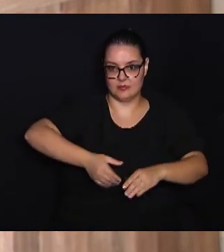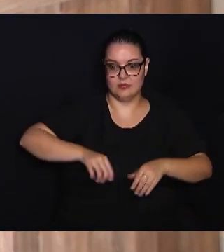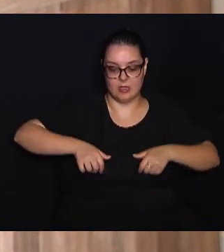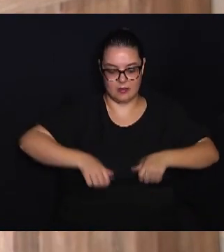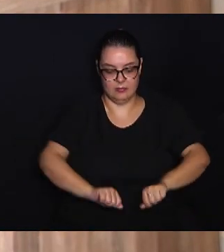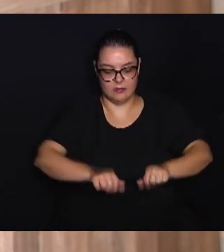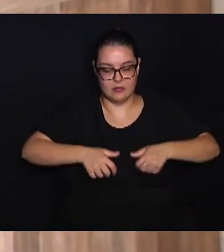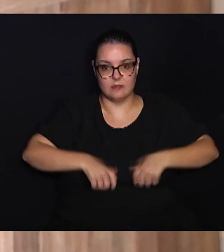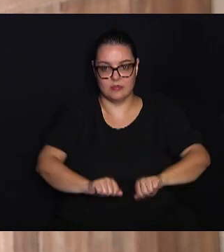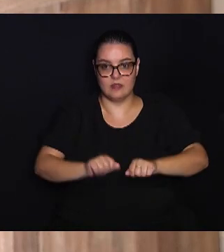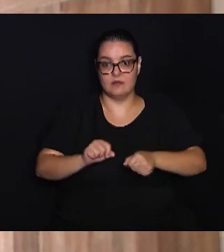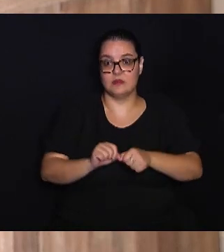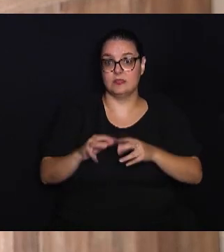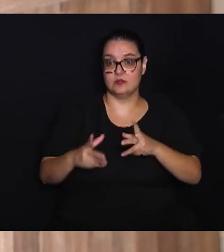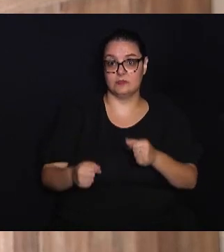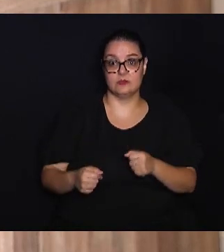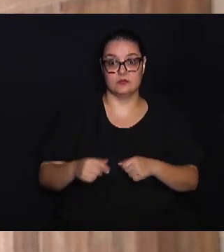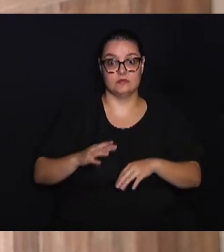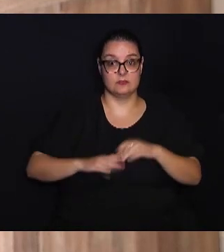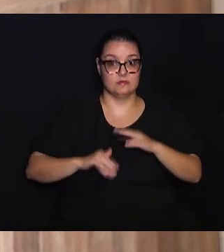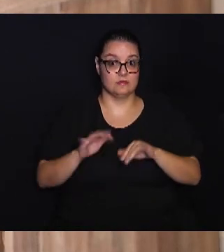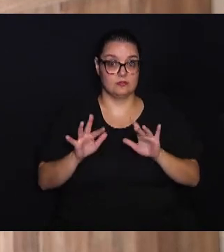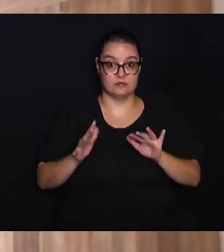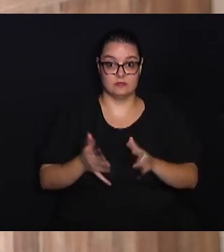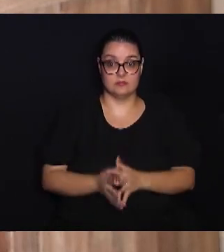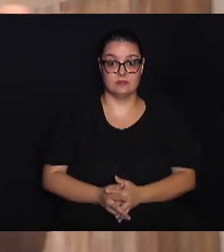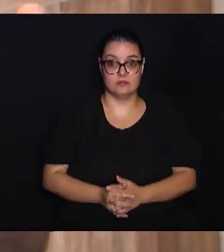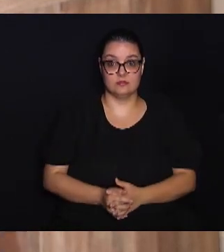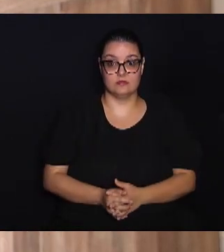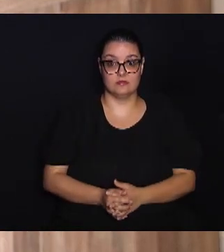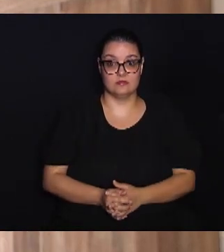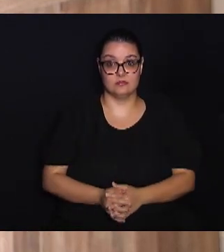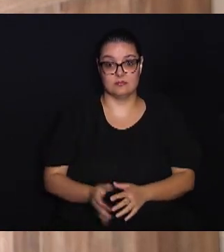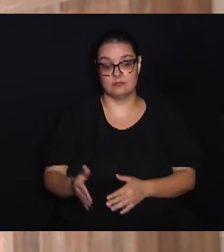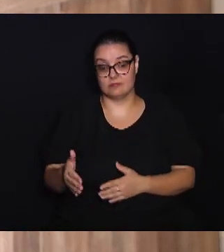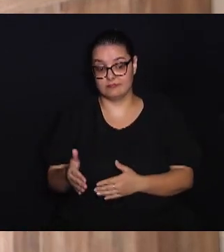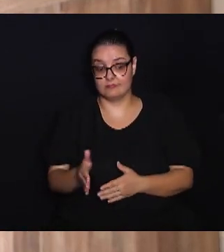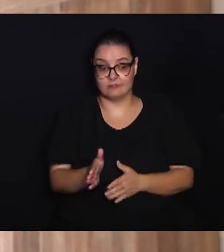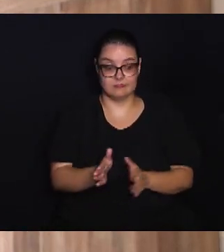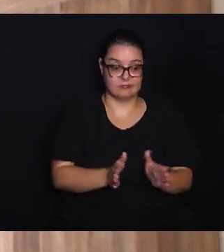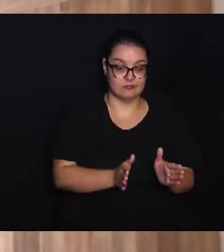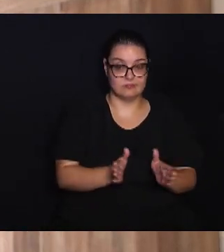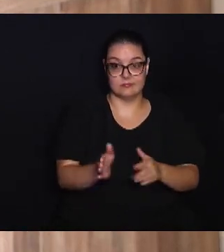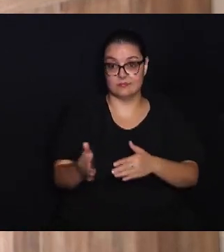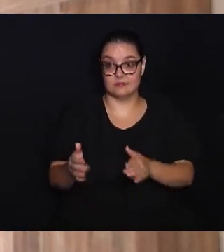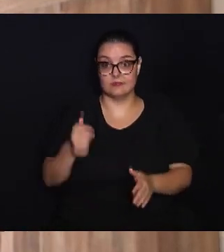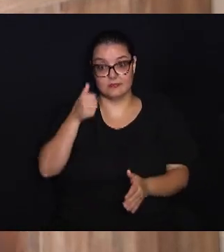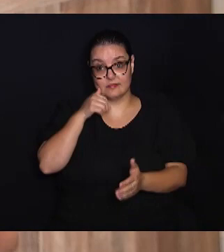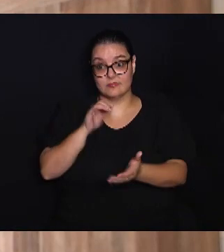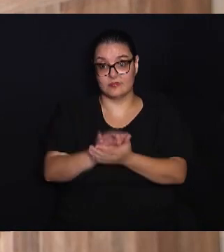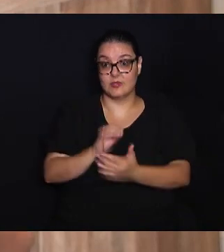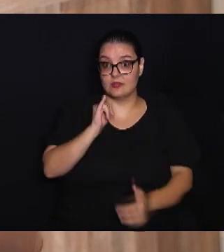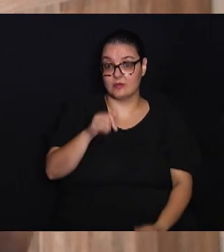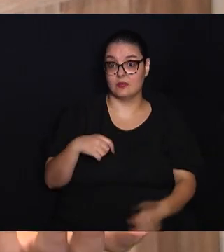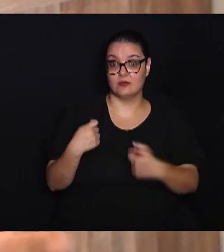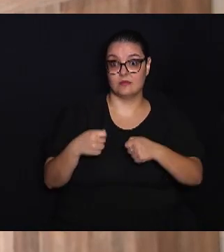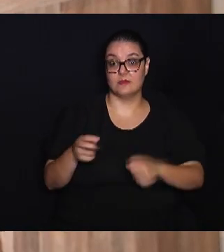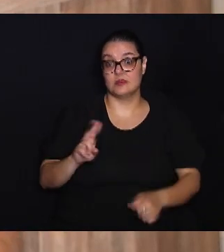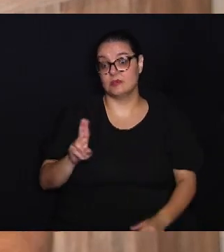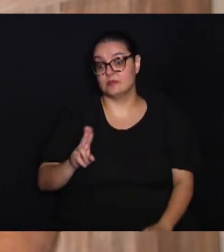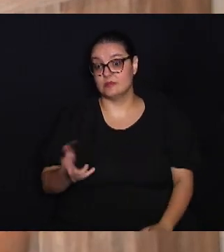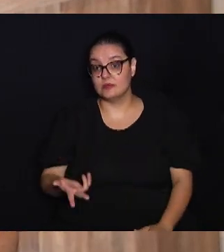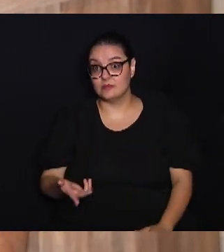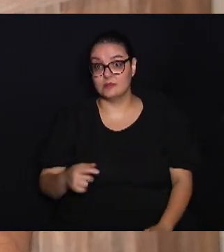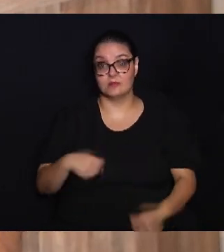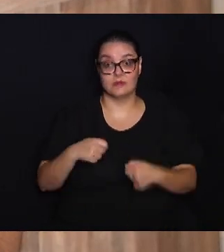e as coisas começaram a a pegar um um caminho Até que a minha esposa falou Poxa a gente precisa ter um